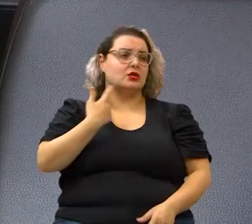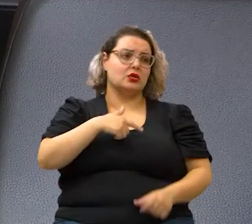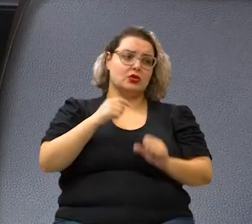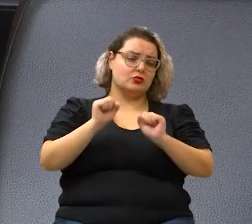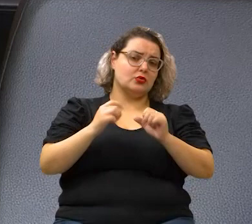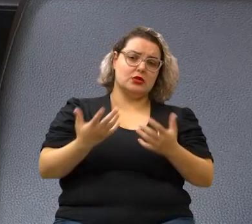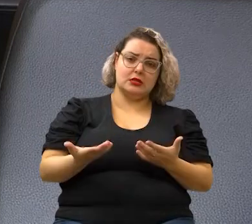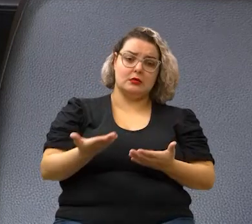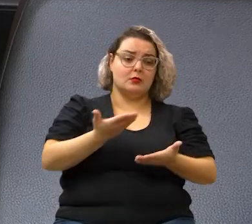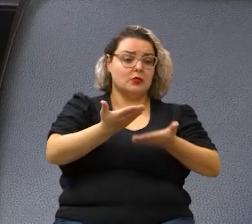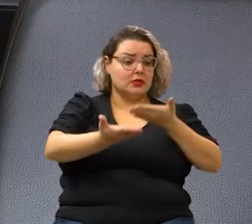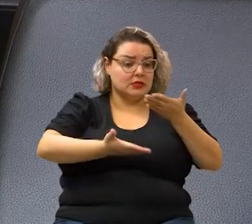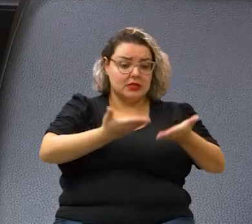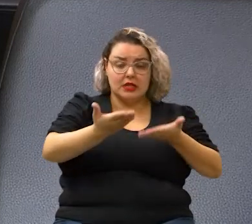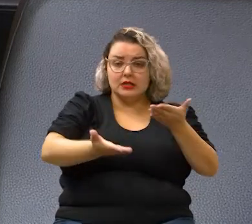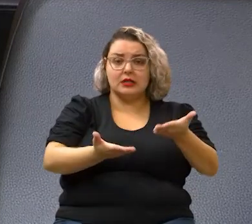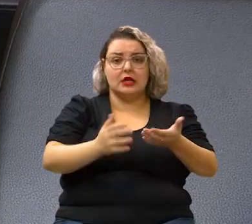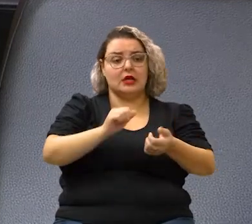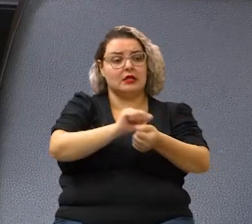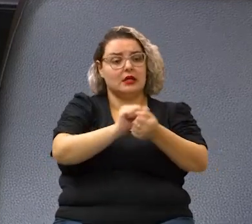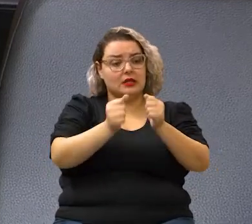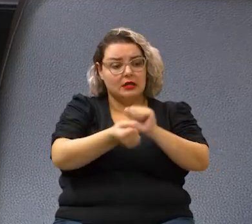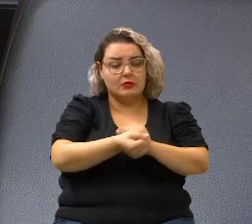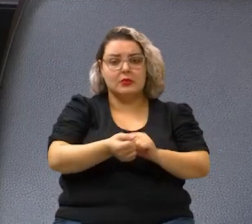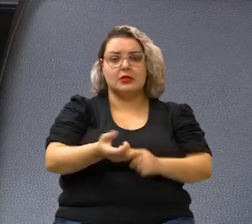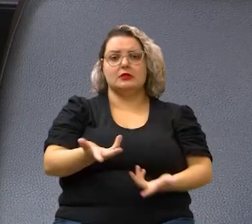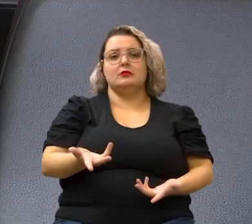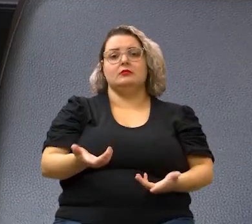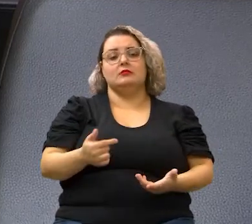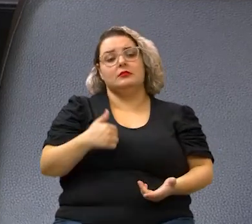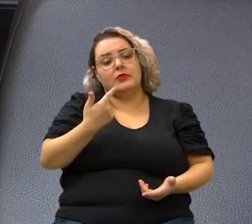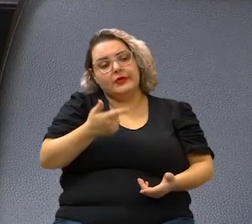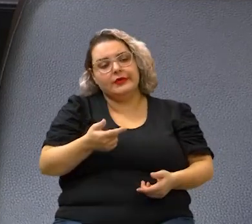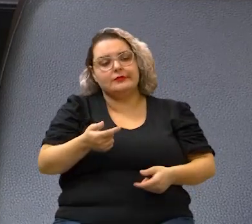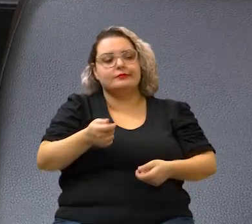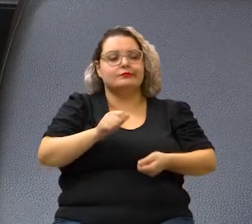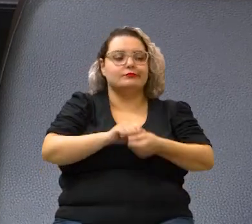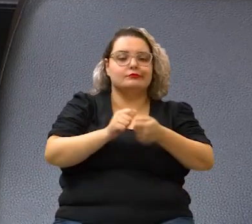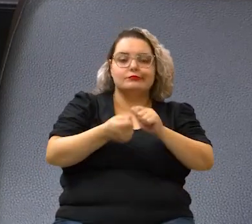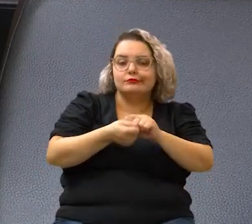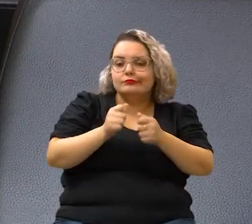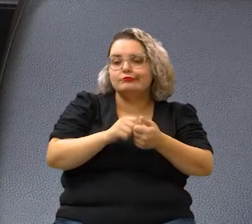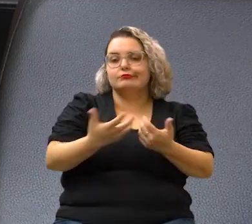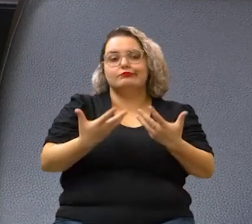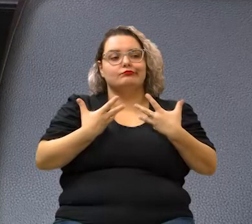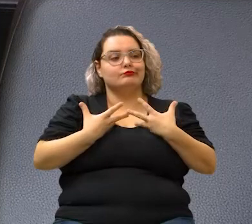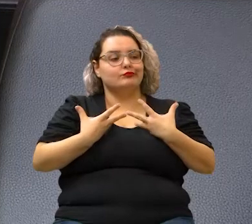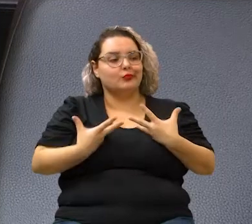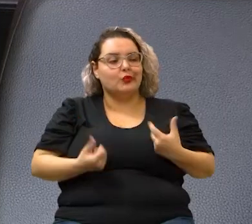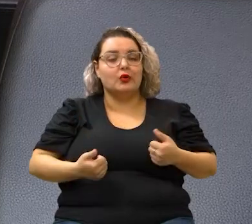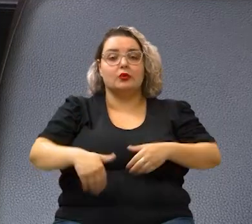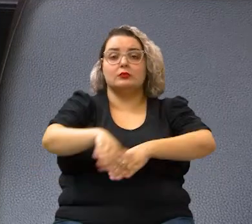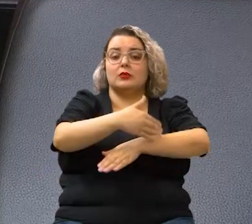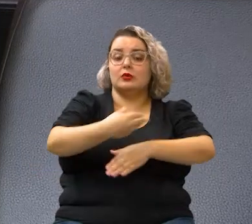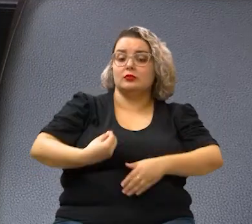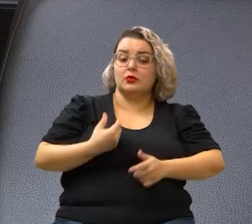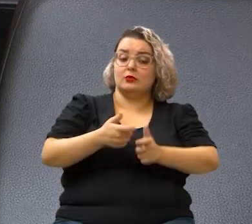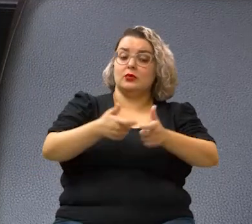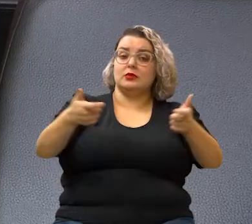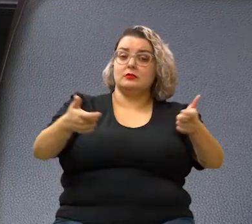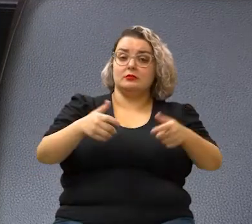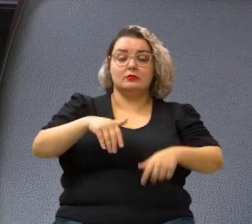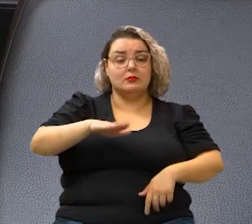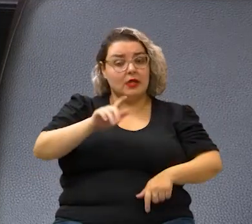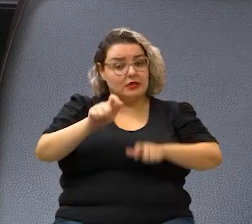possa ressocializar, tratar essas pessoas. Então a gente fica enxugando o gelo, se desgastando, a população de rua